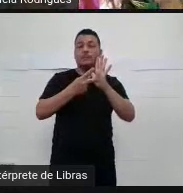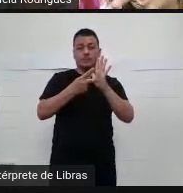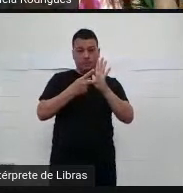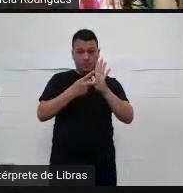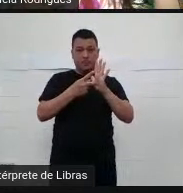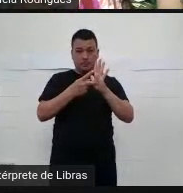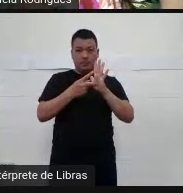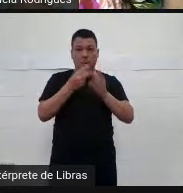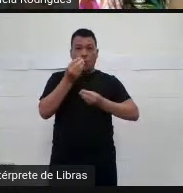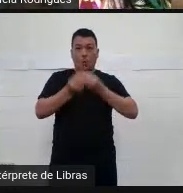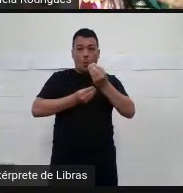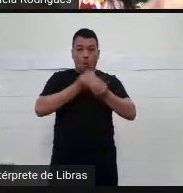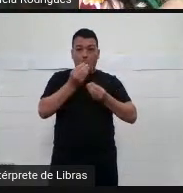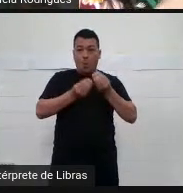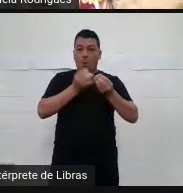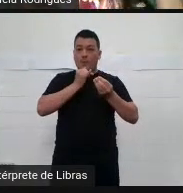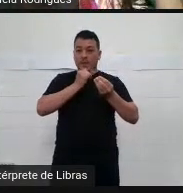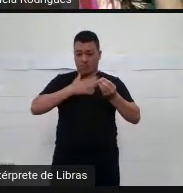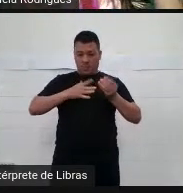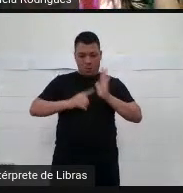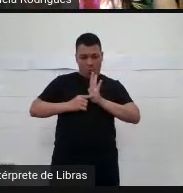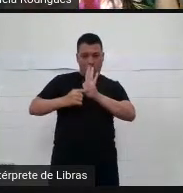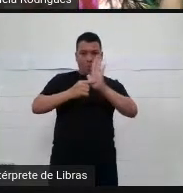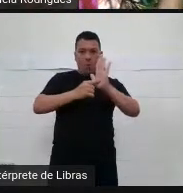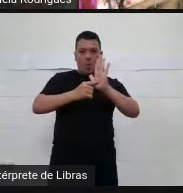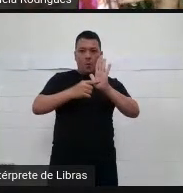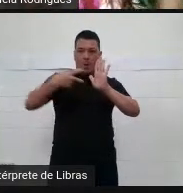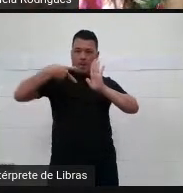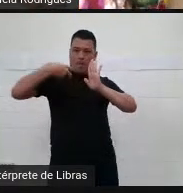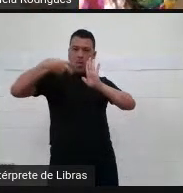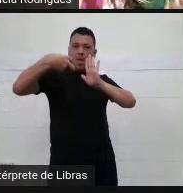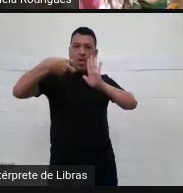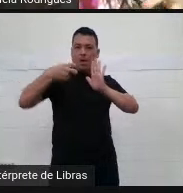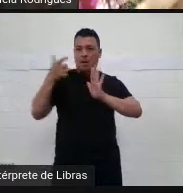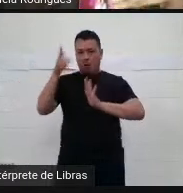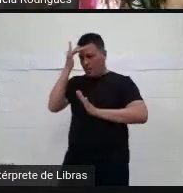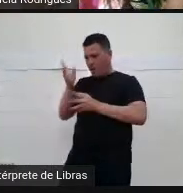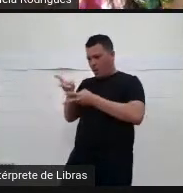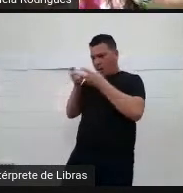a maneira como esse corpo é lido, a maneira como ele é